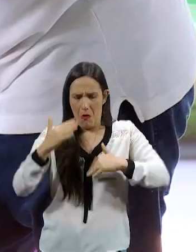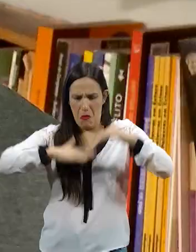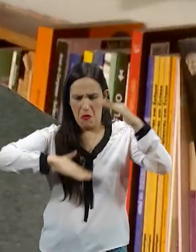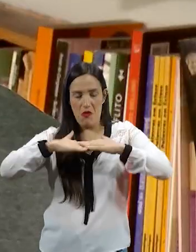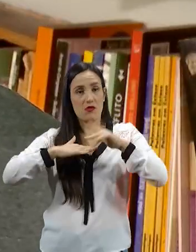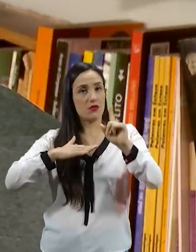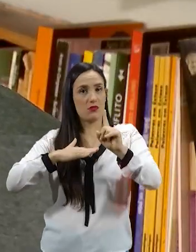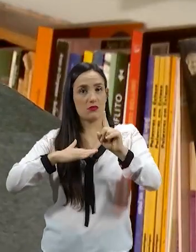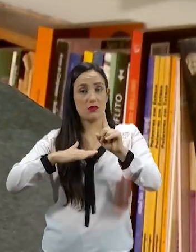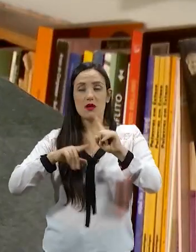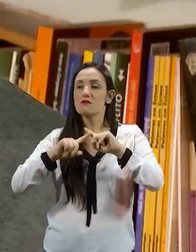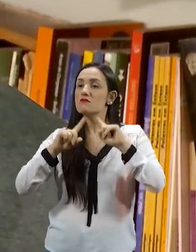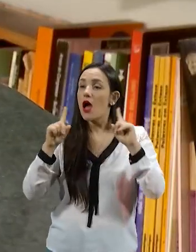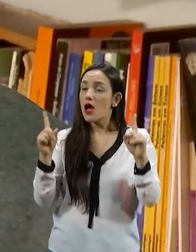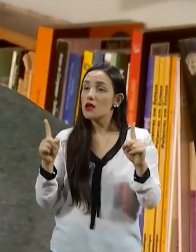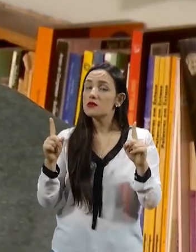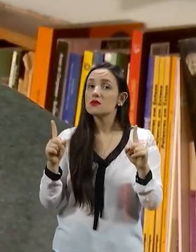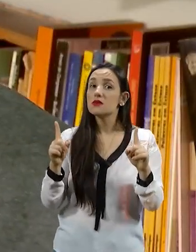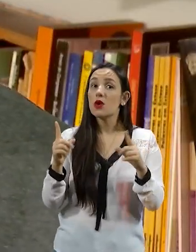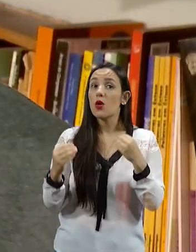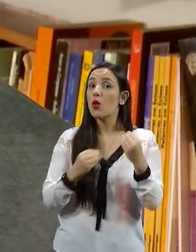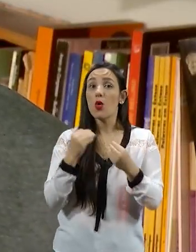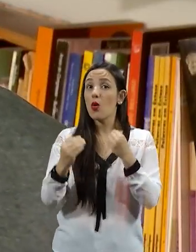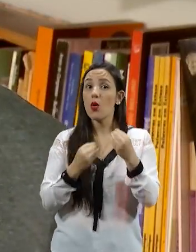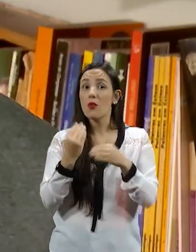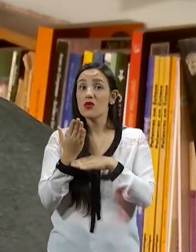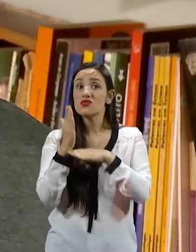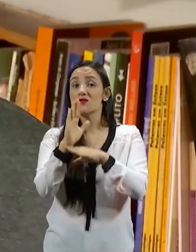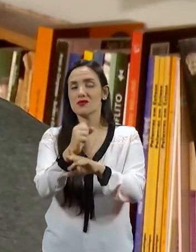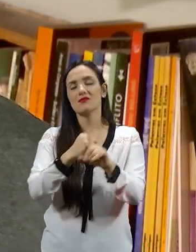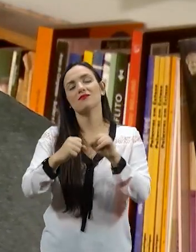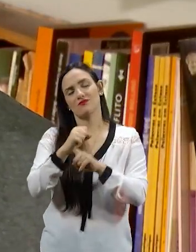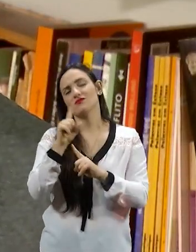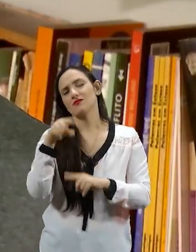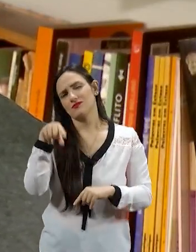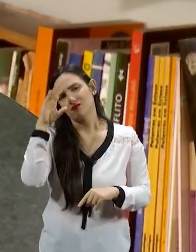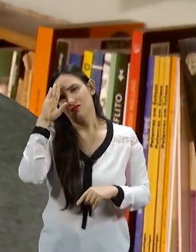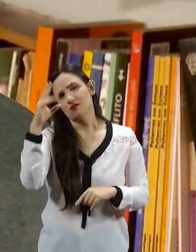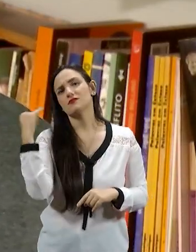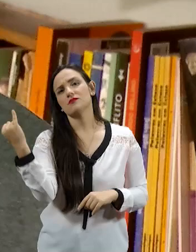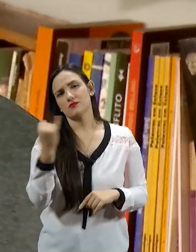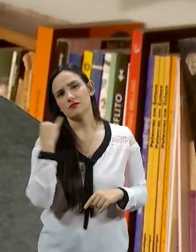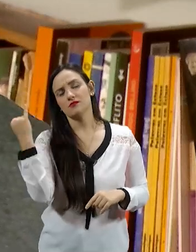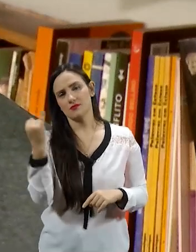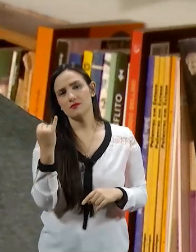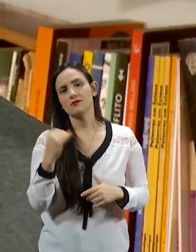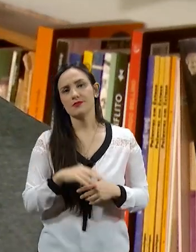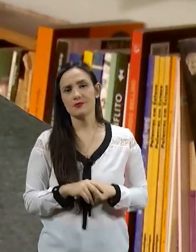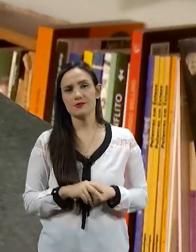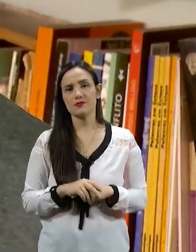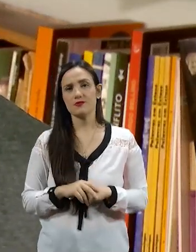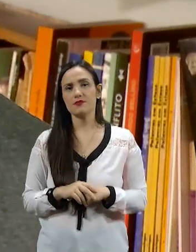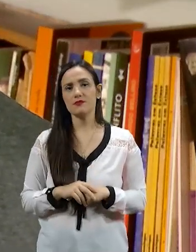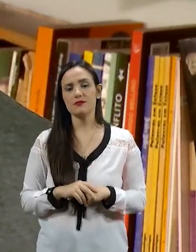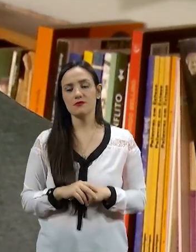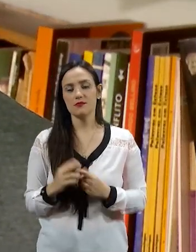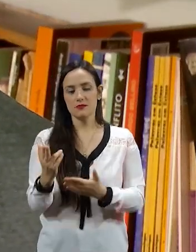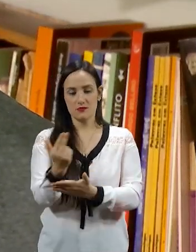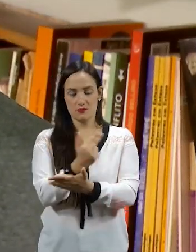profissionalmente, mas também como um conjunto de coisas que ajudam a formar a sociedade. Acho que é fundamental